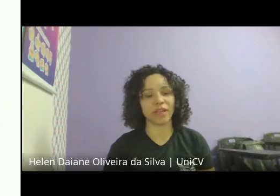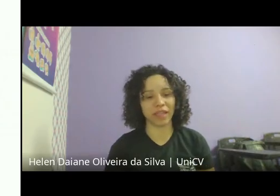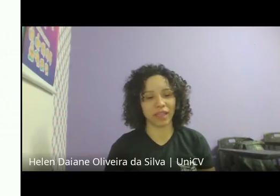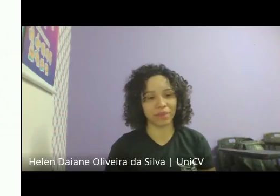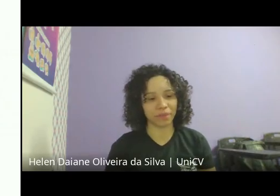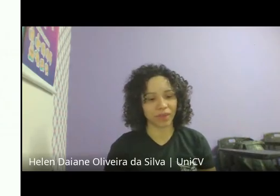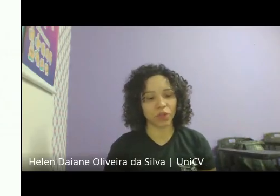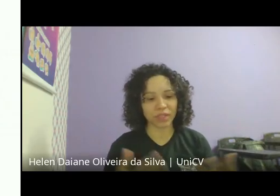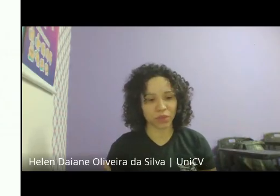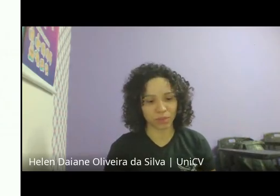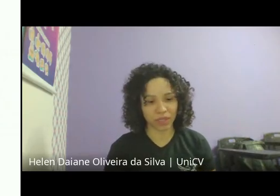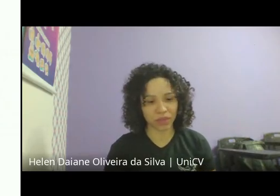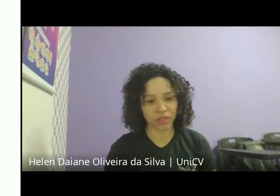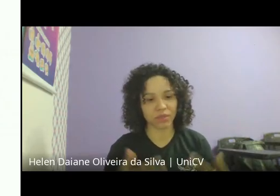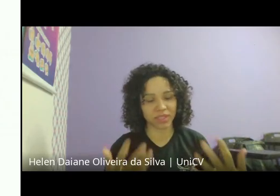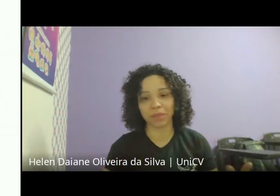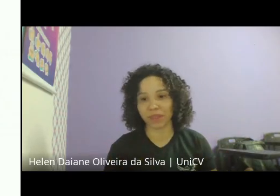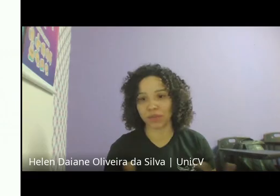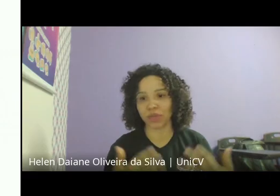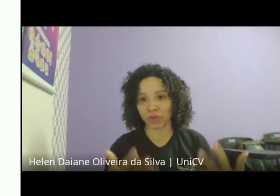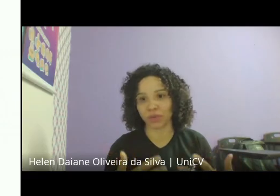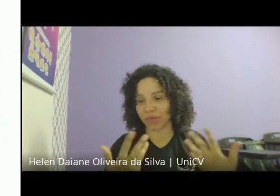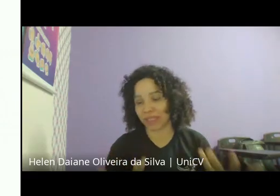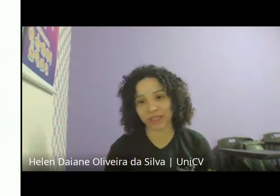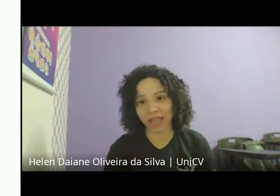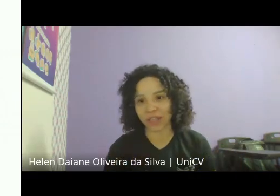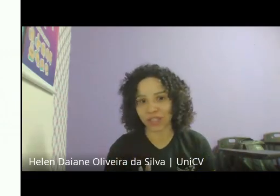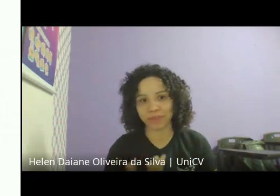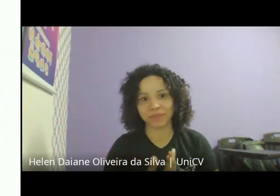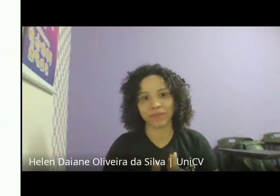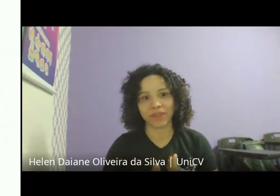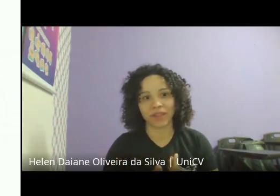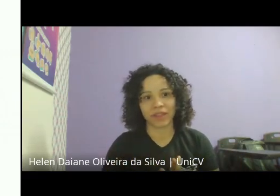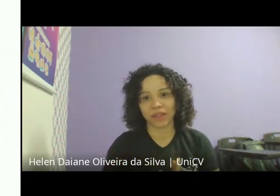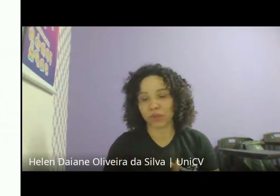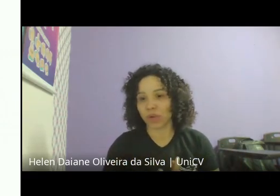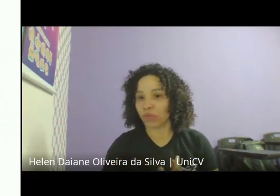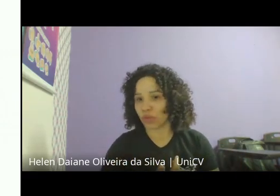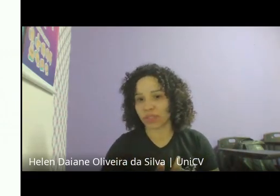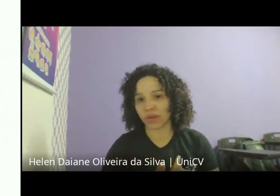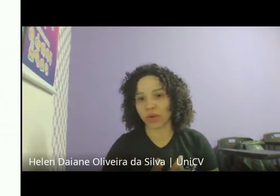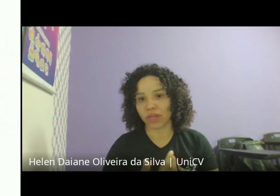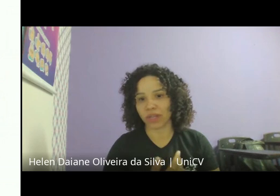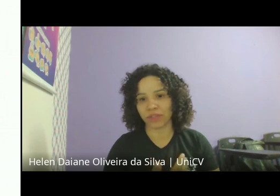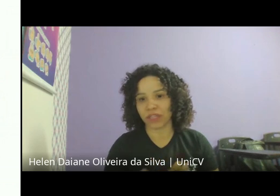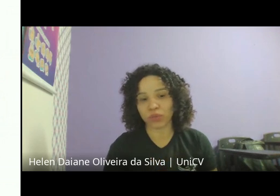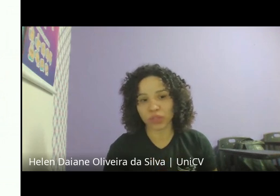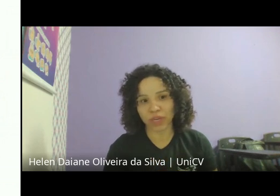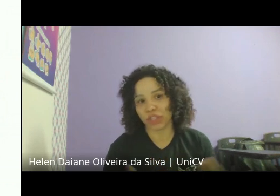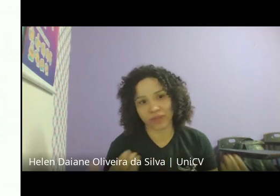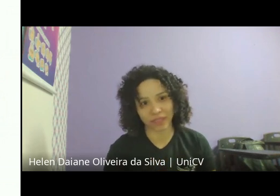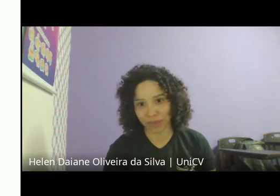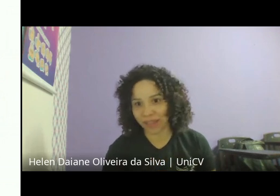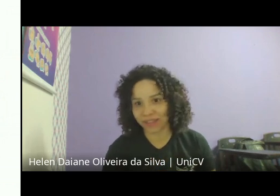gente, nós seres humanos, nós vamos nos adaptando de acordo com a necessidade. Então, se algum de nós agora ficar